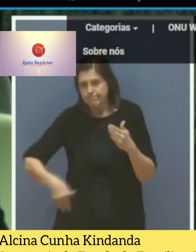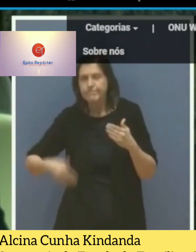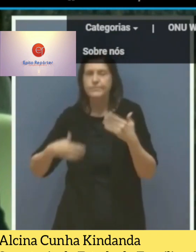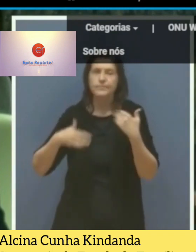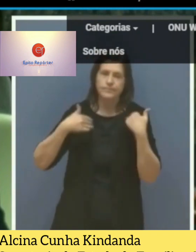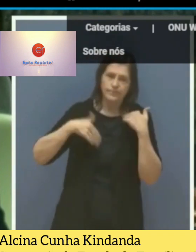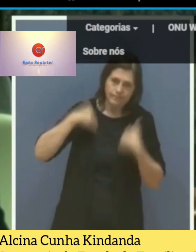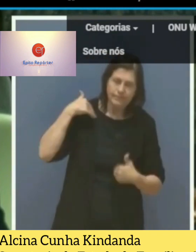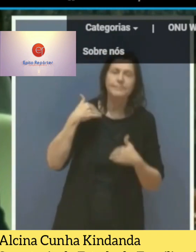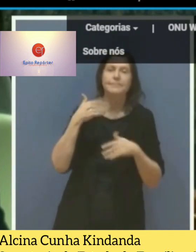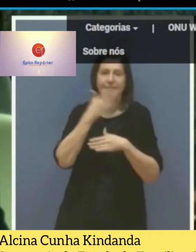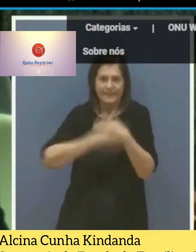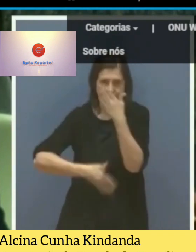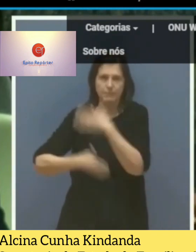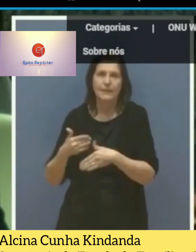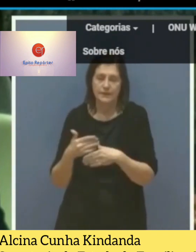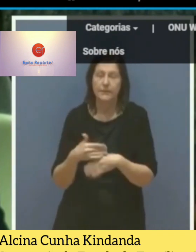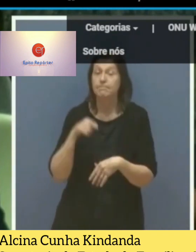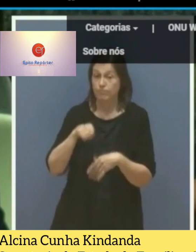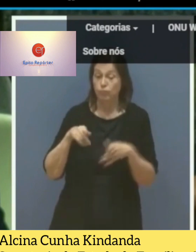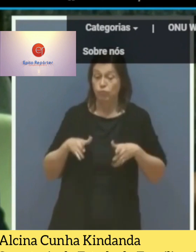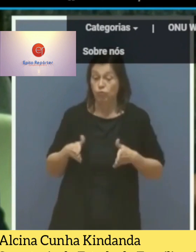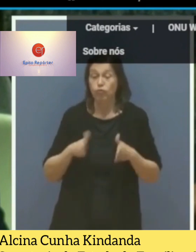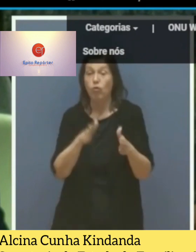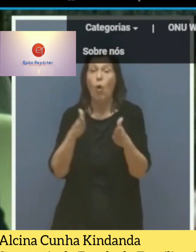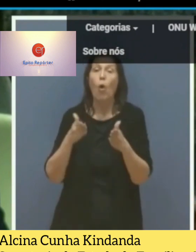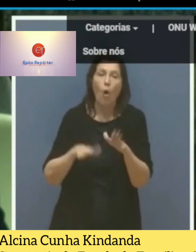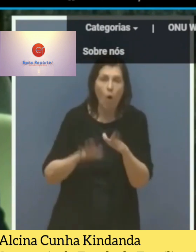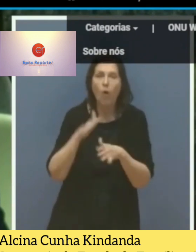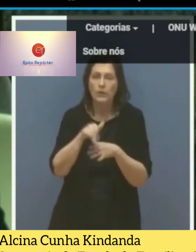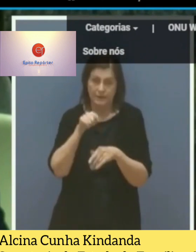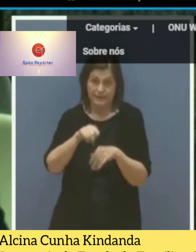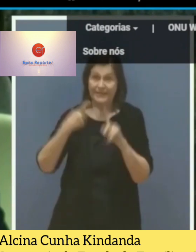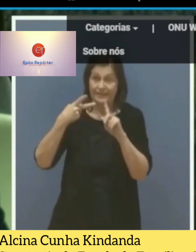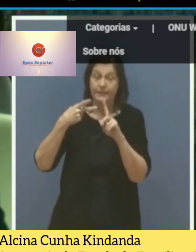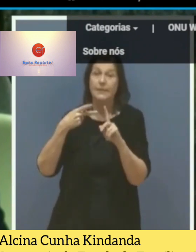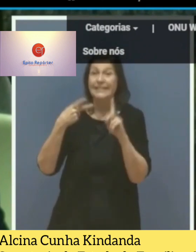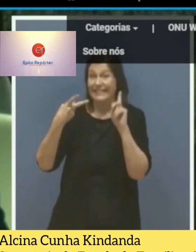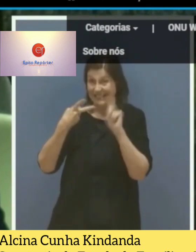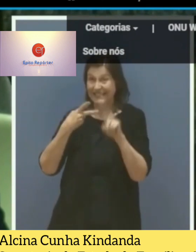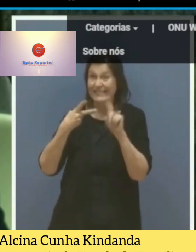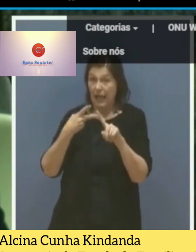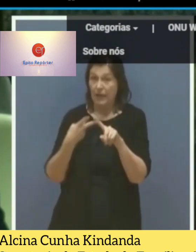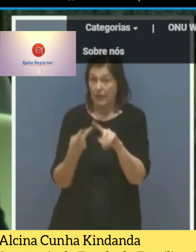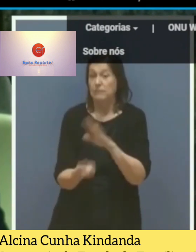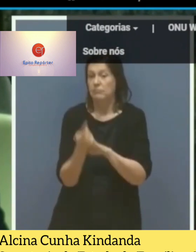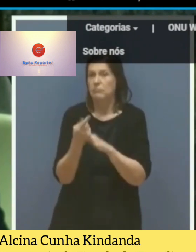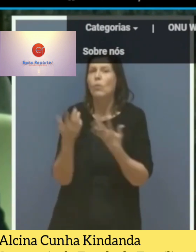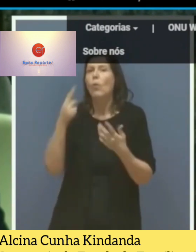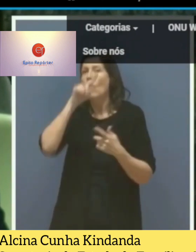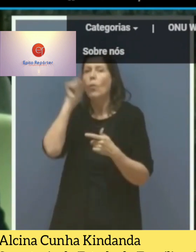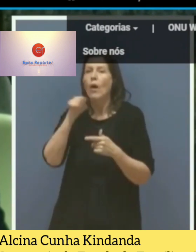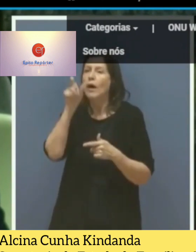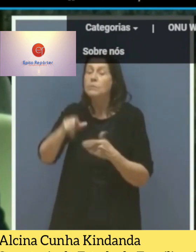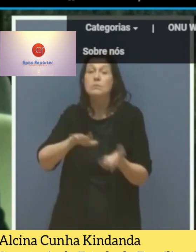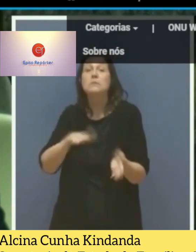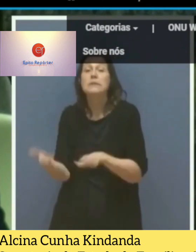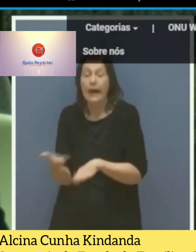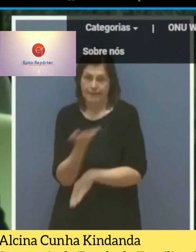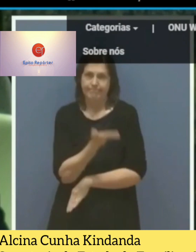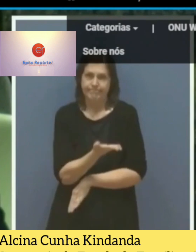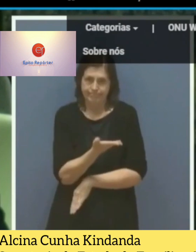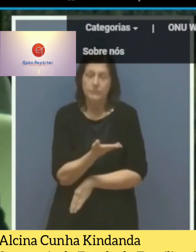morte em porta referir que Angola aderiu à campanha das Nações Unidas sobre segurança no trânsito